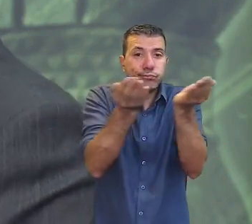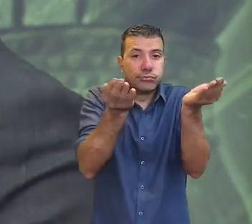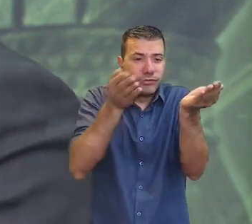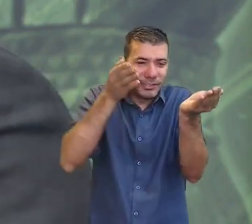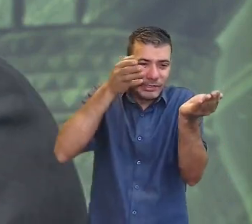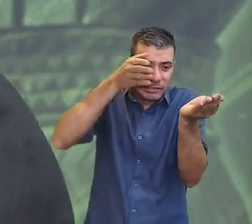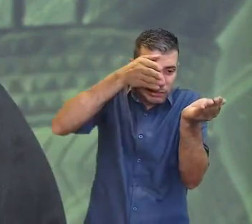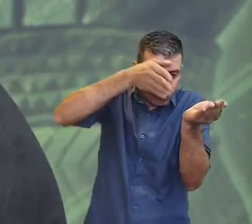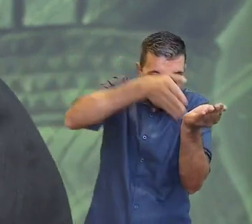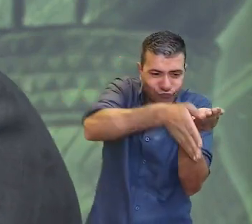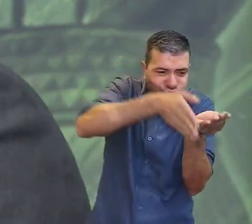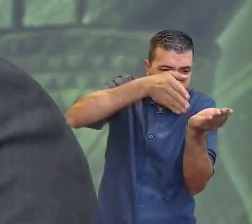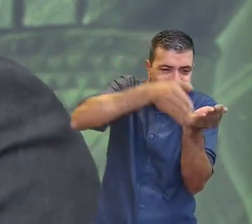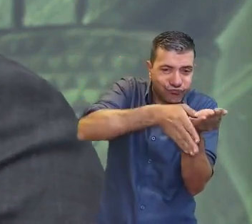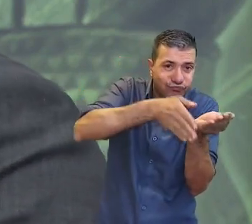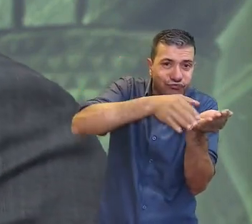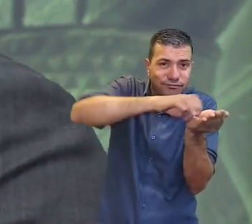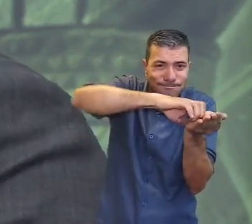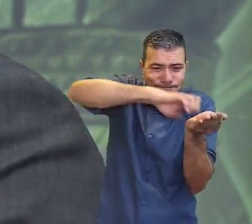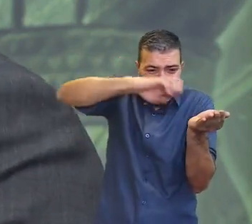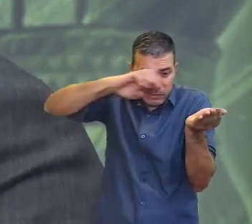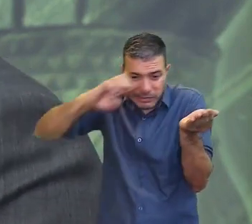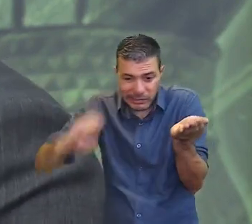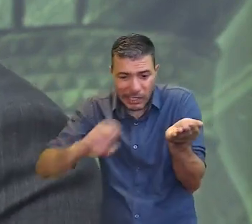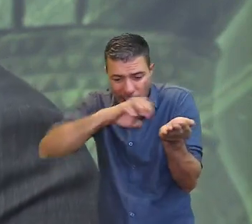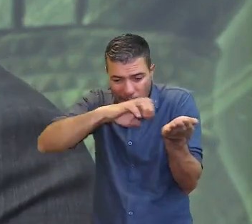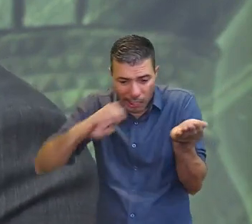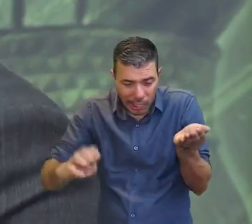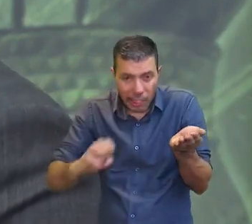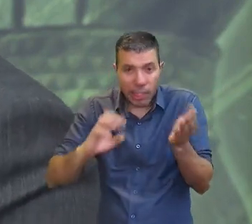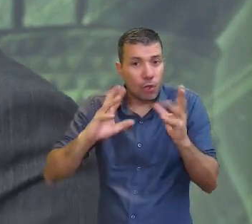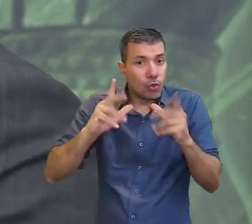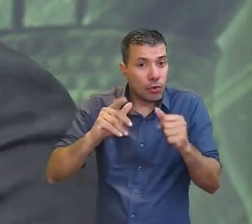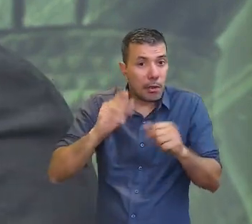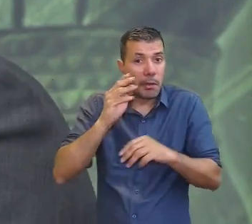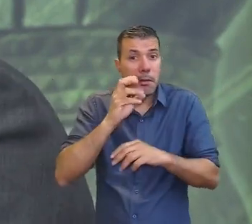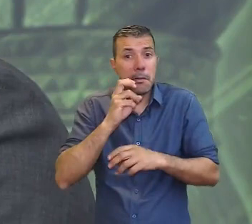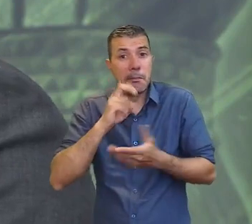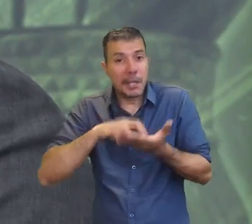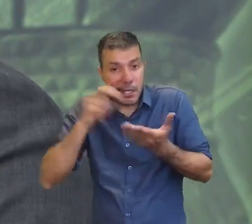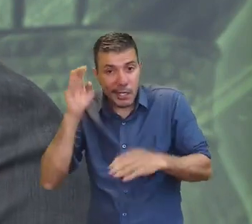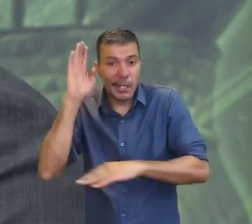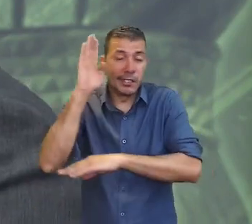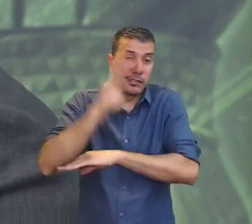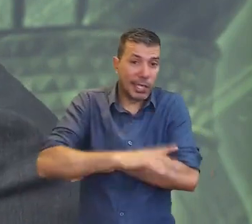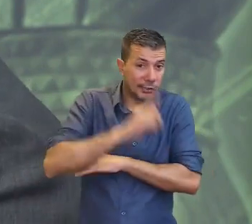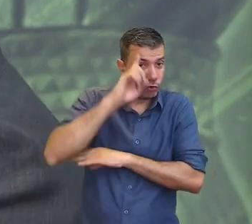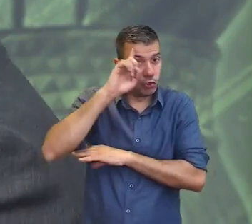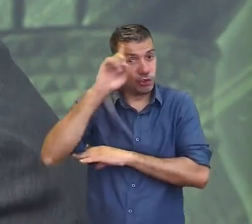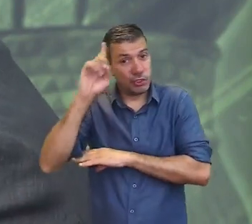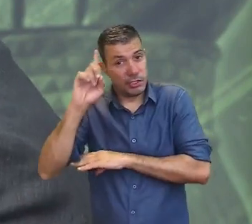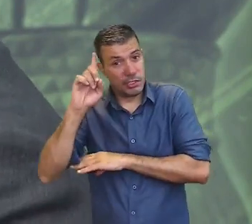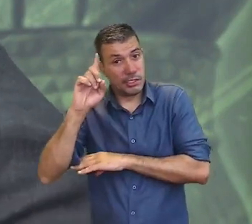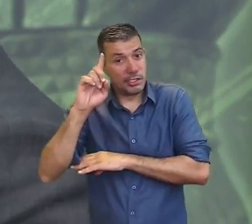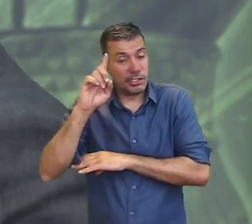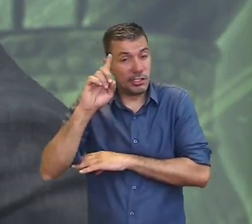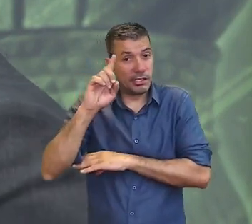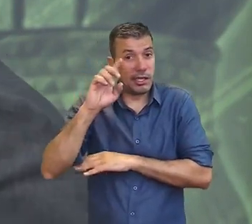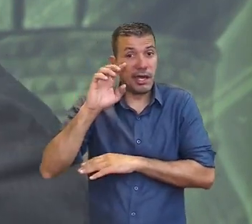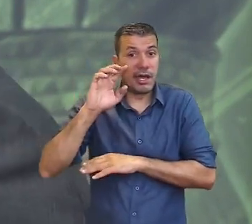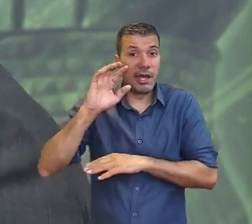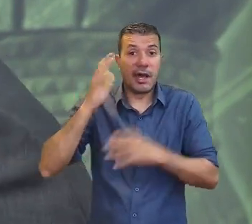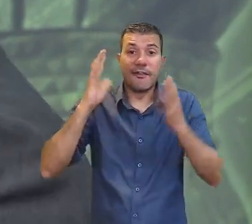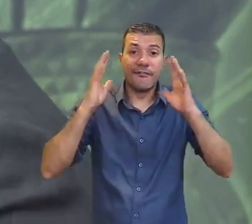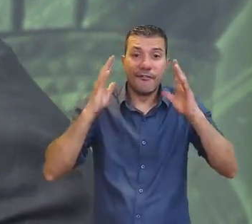manhã, pela tarde, durante todo o ano. Mas em um dia especial, que era chamado de a festa